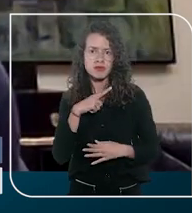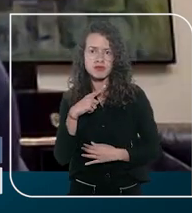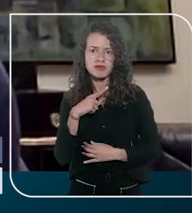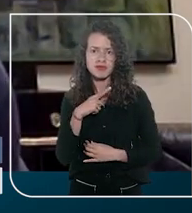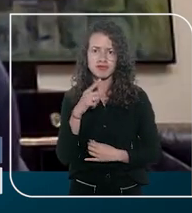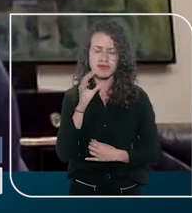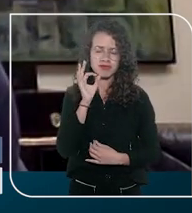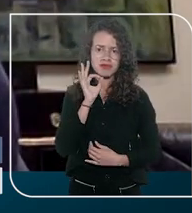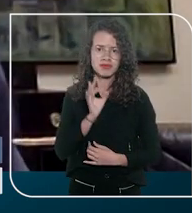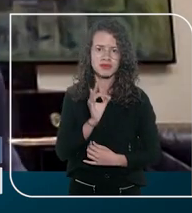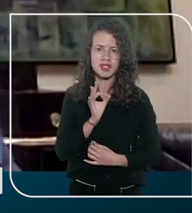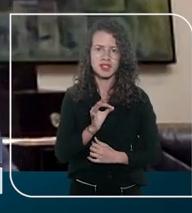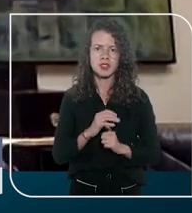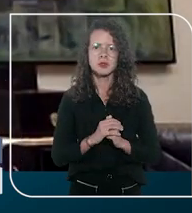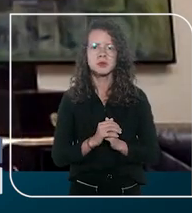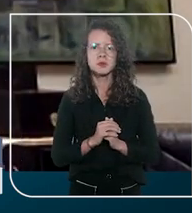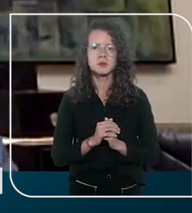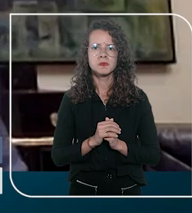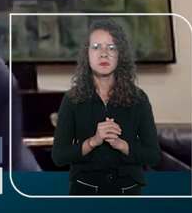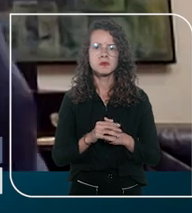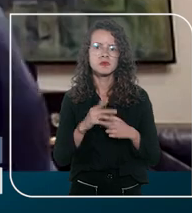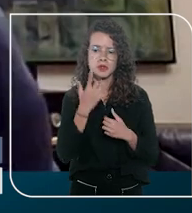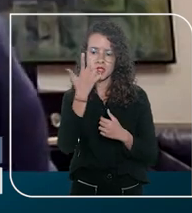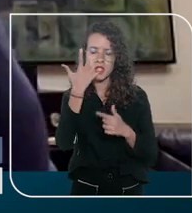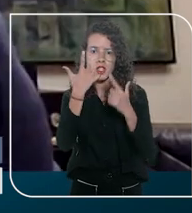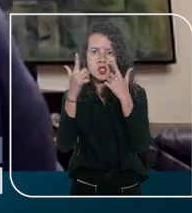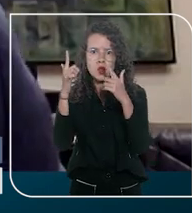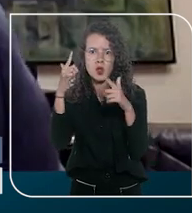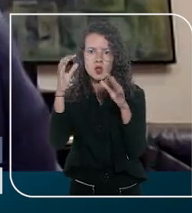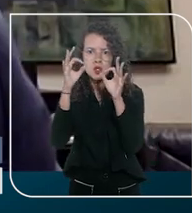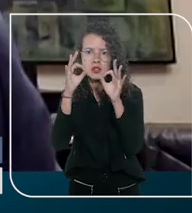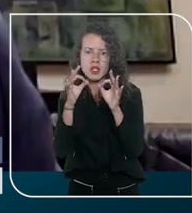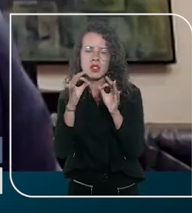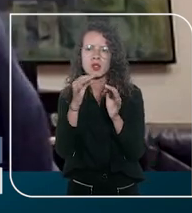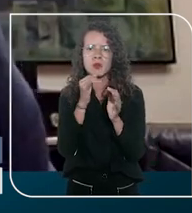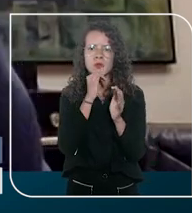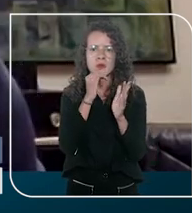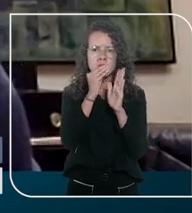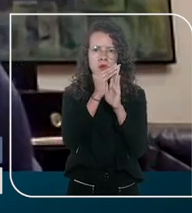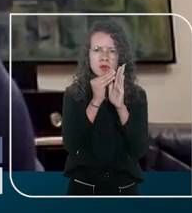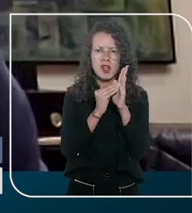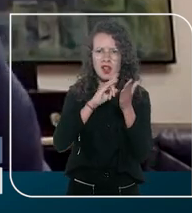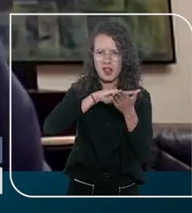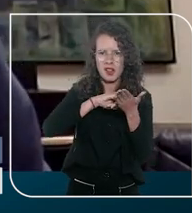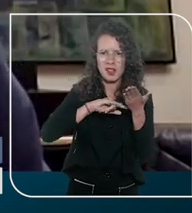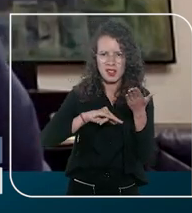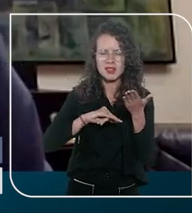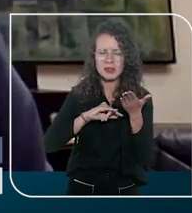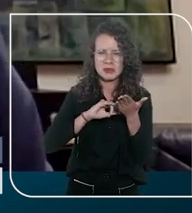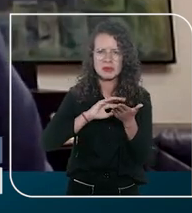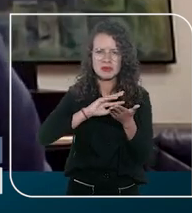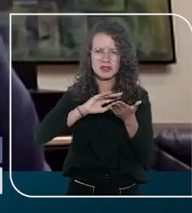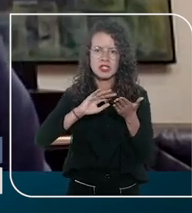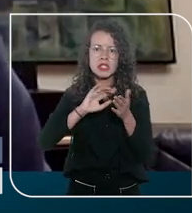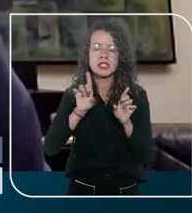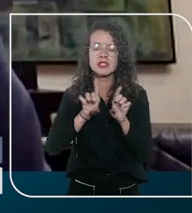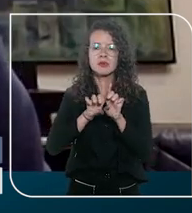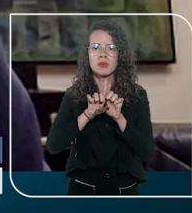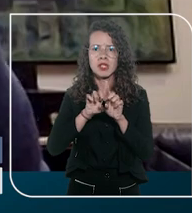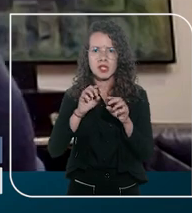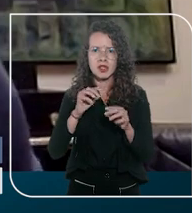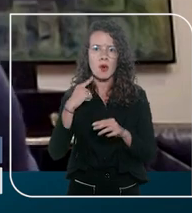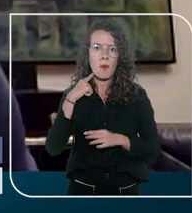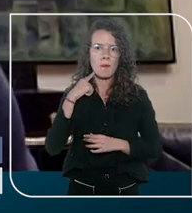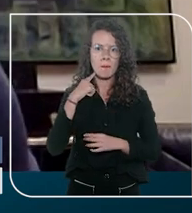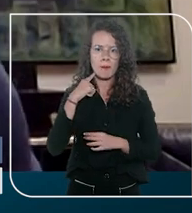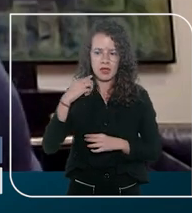meio de instrumentos oficiais. E aí tem um outro julgado do mesmo mês do ministro Campbell, em que